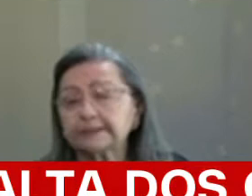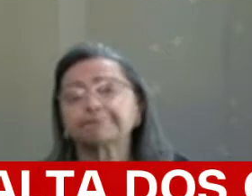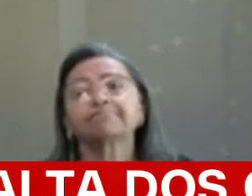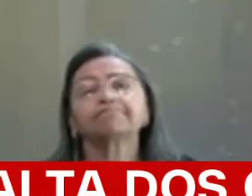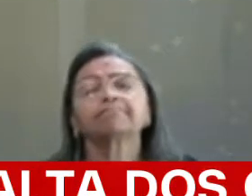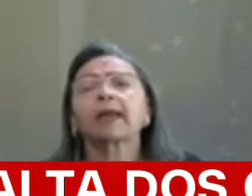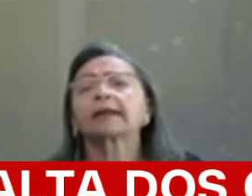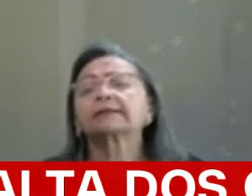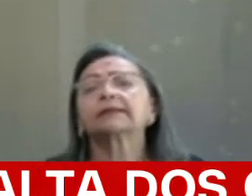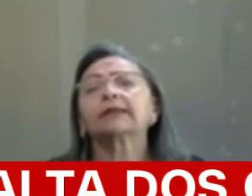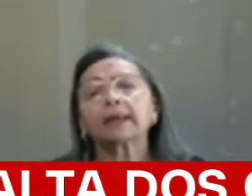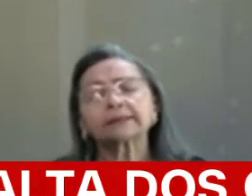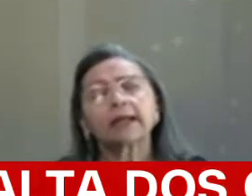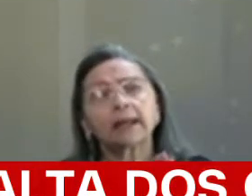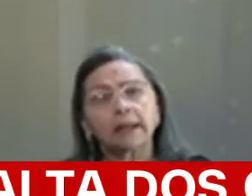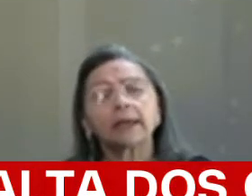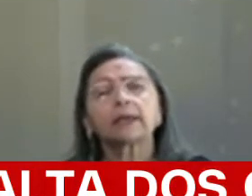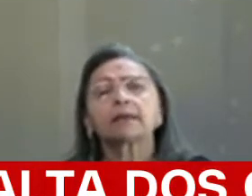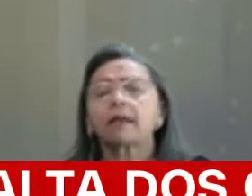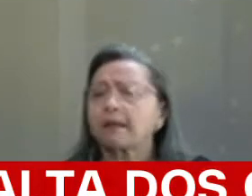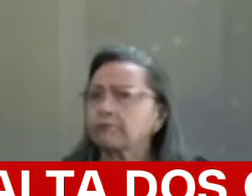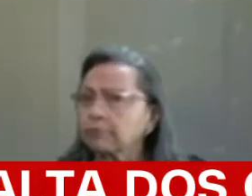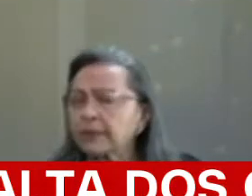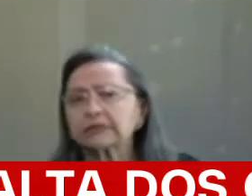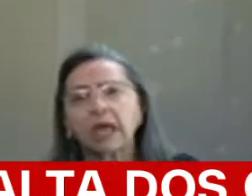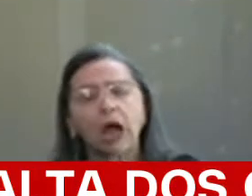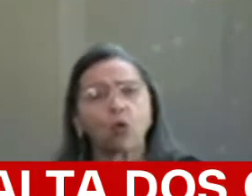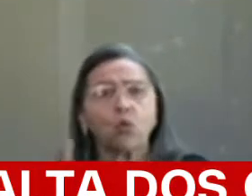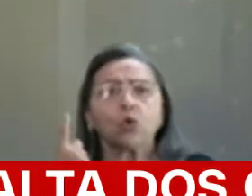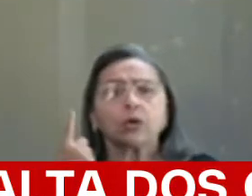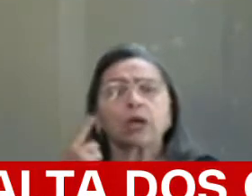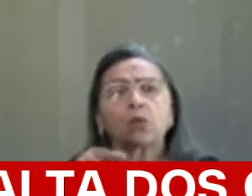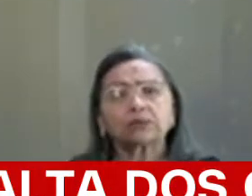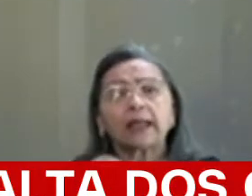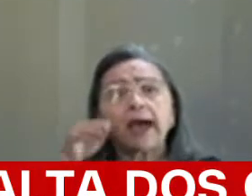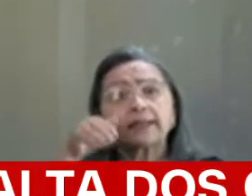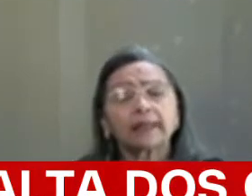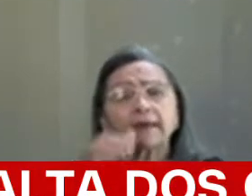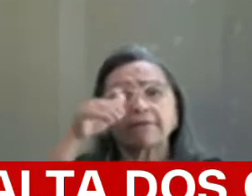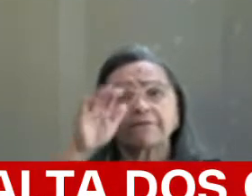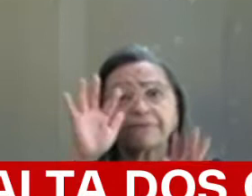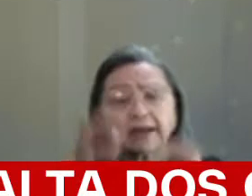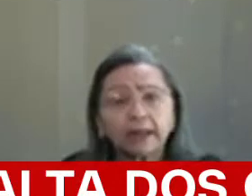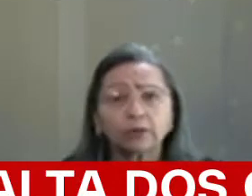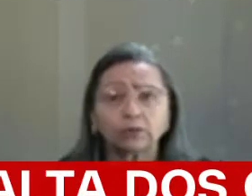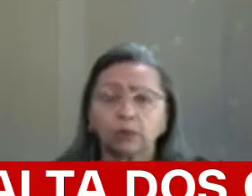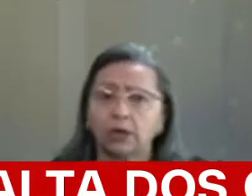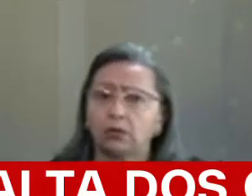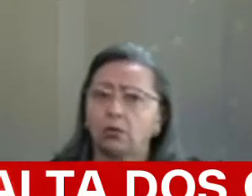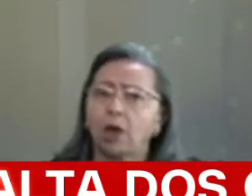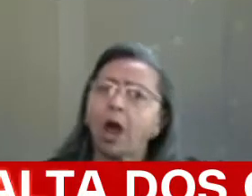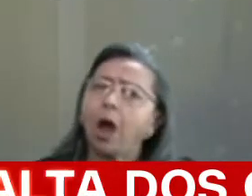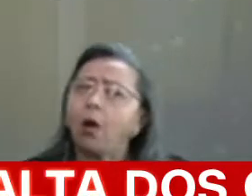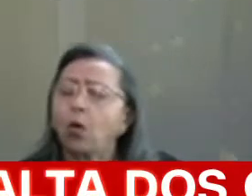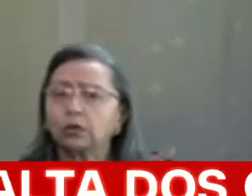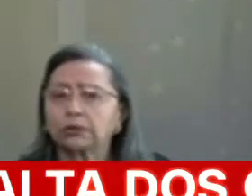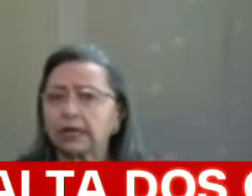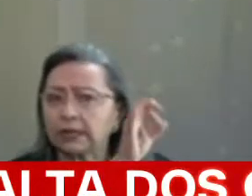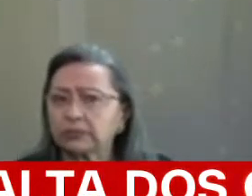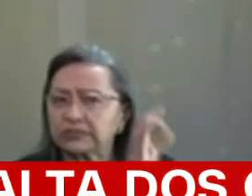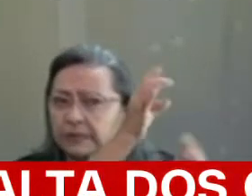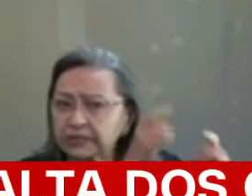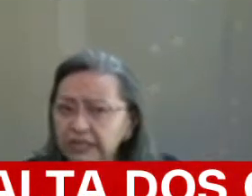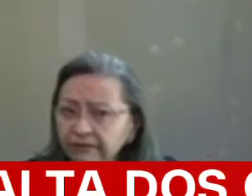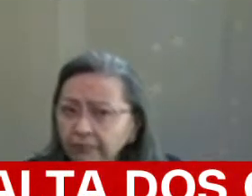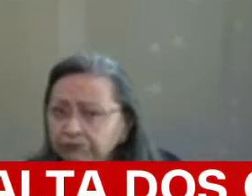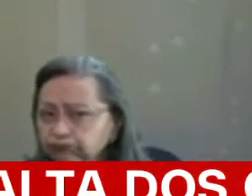ser a única aplicável até o final do ano, não mais sendo possível a aplicação da alíquota específica de